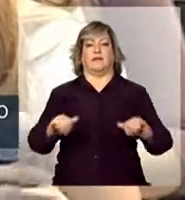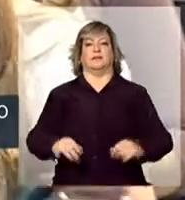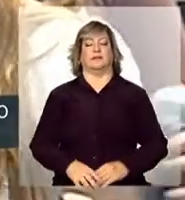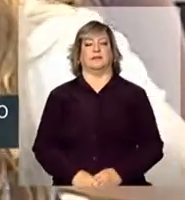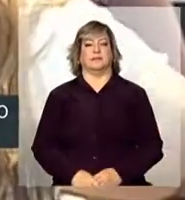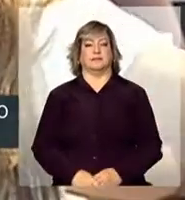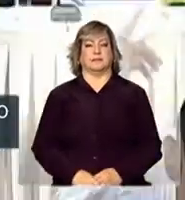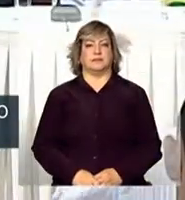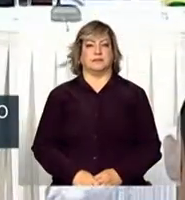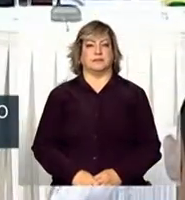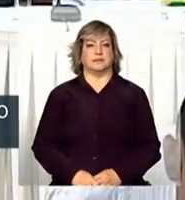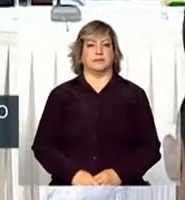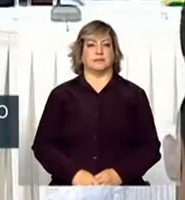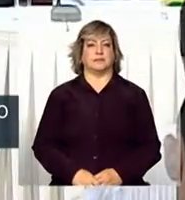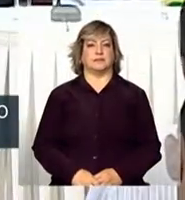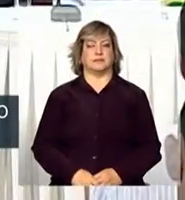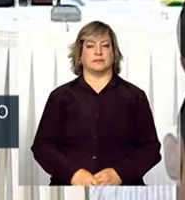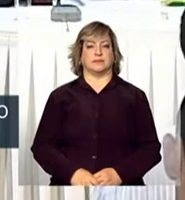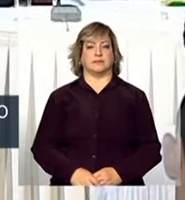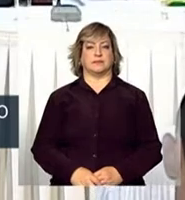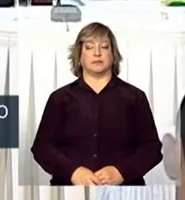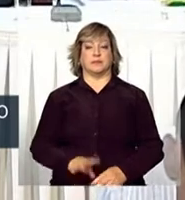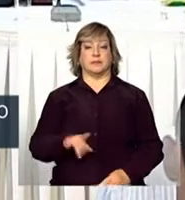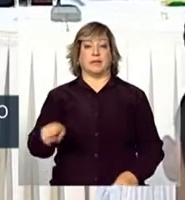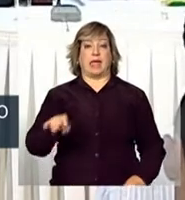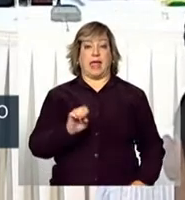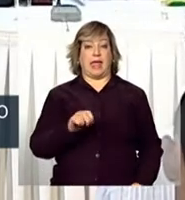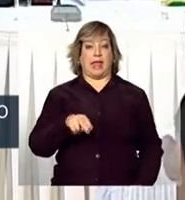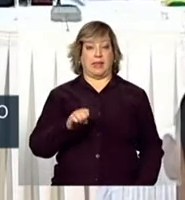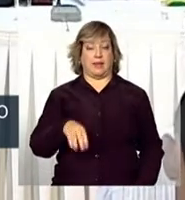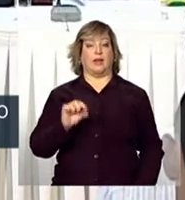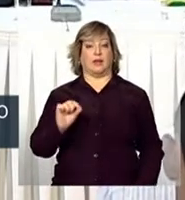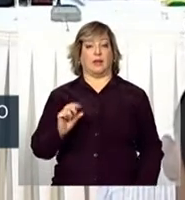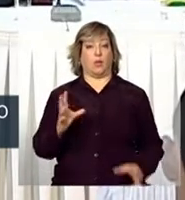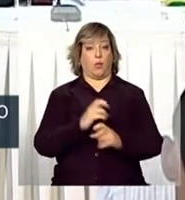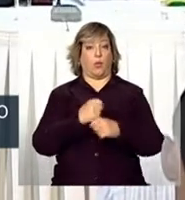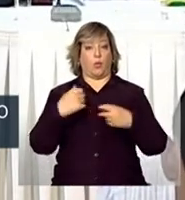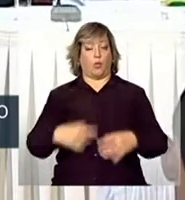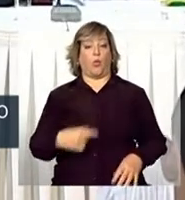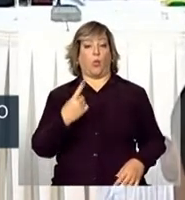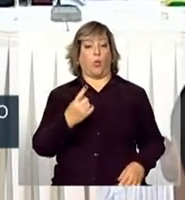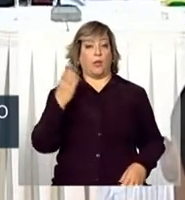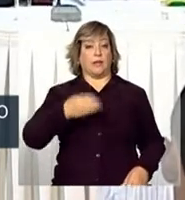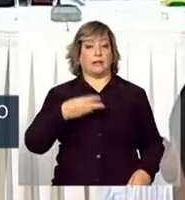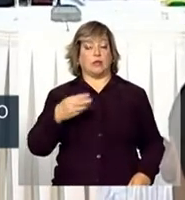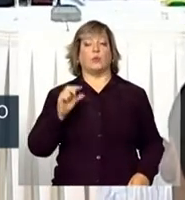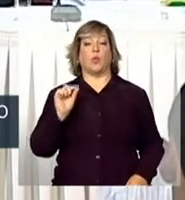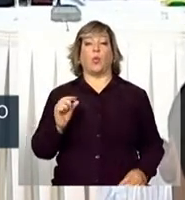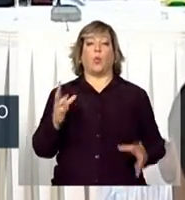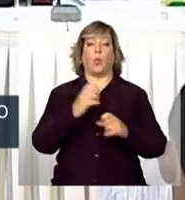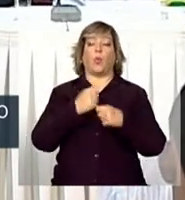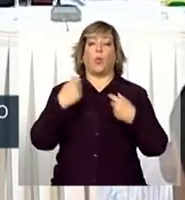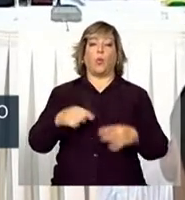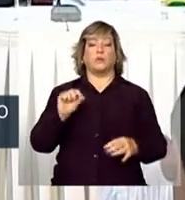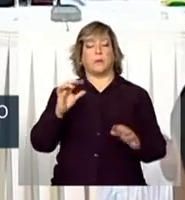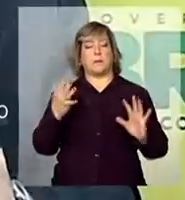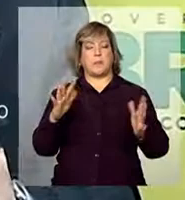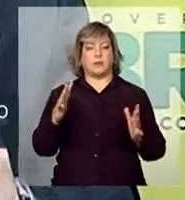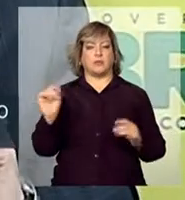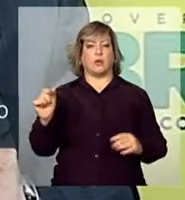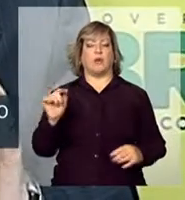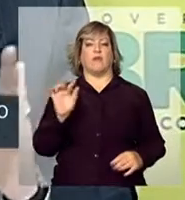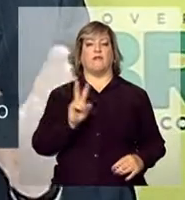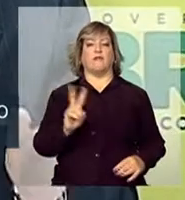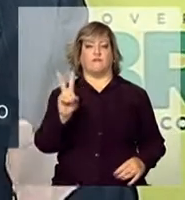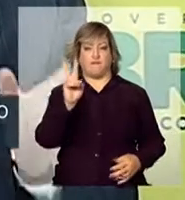a e agora o Enem custa um terço do que custa em média os vestibulares do Brasil um